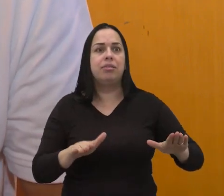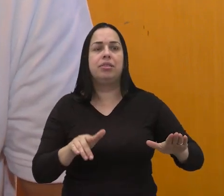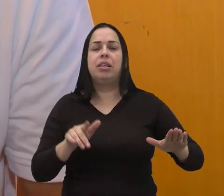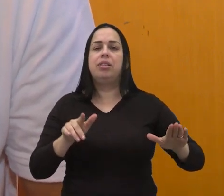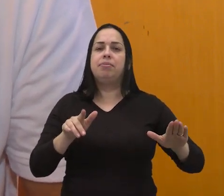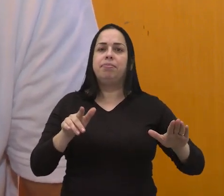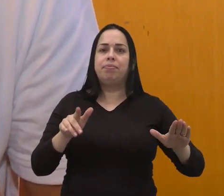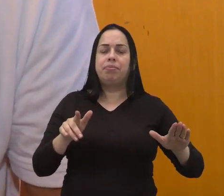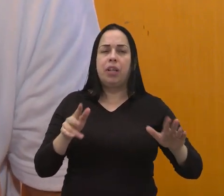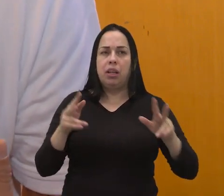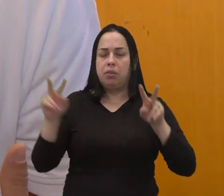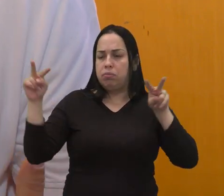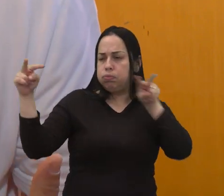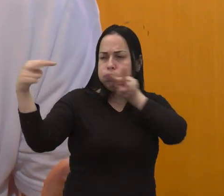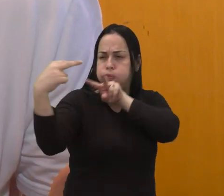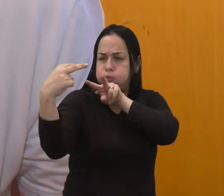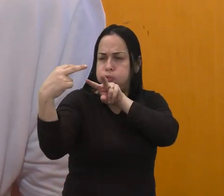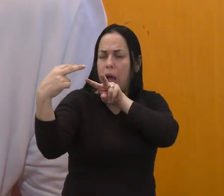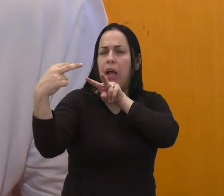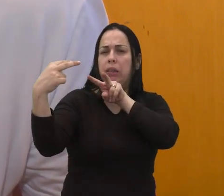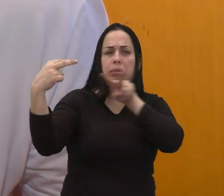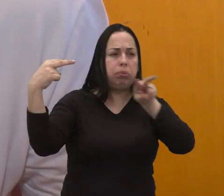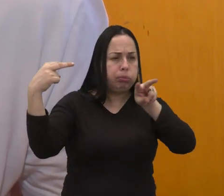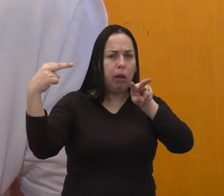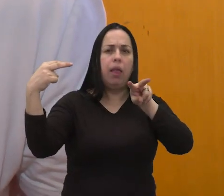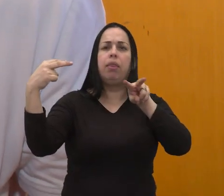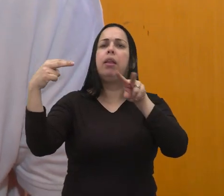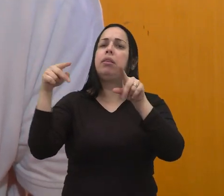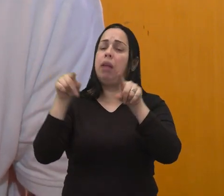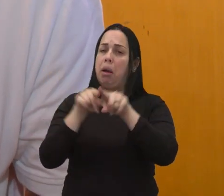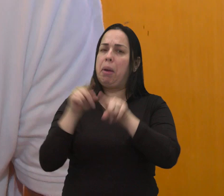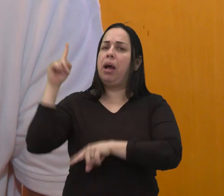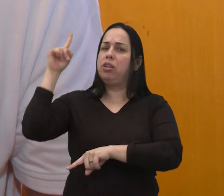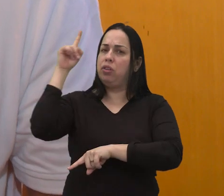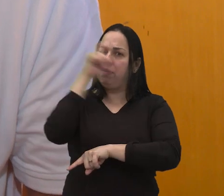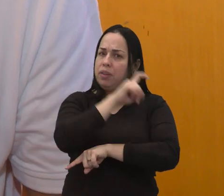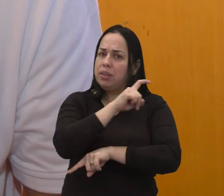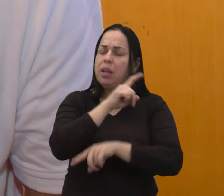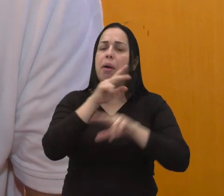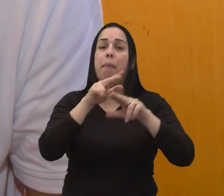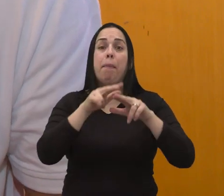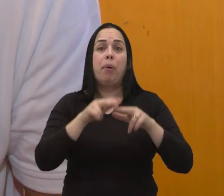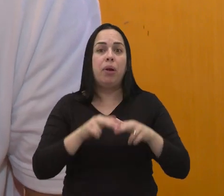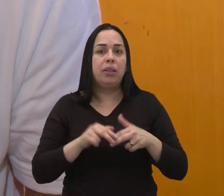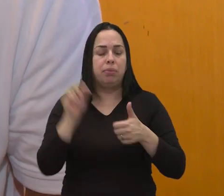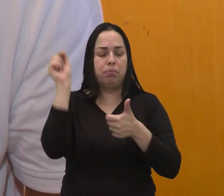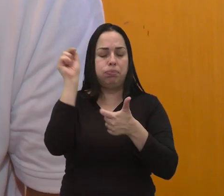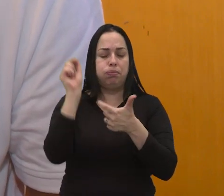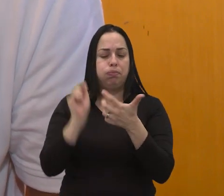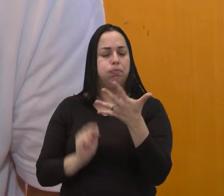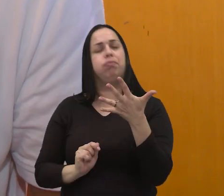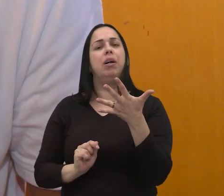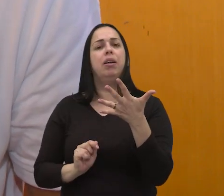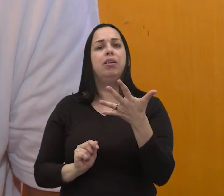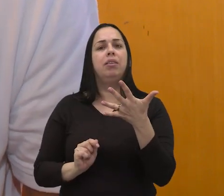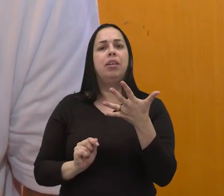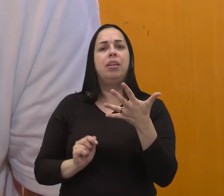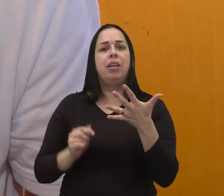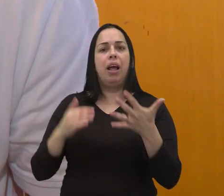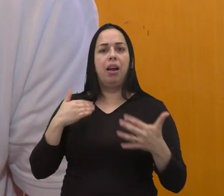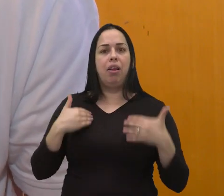que têm uma dificuldade em olhar para outras crianças também têm essa condição. Então, toda a condição